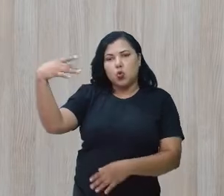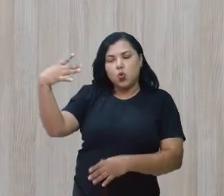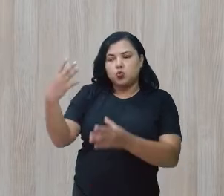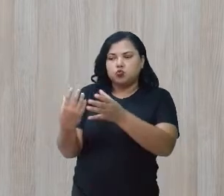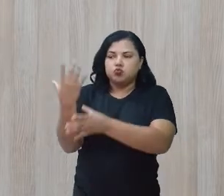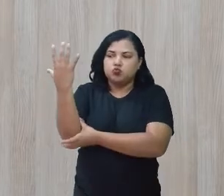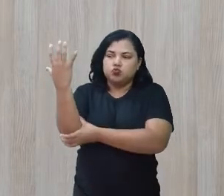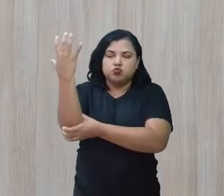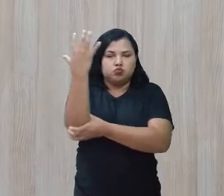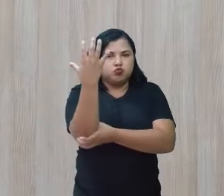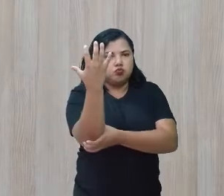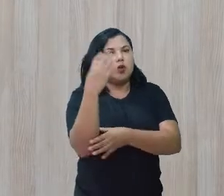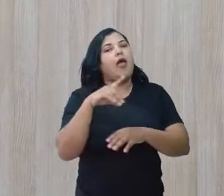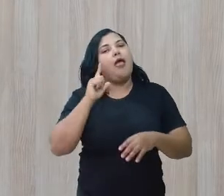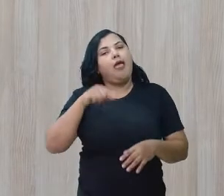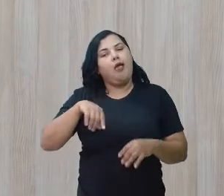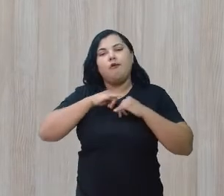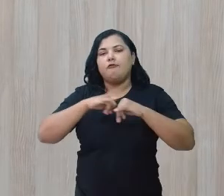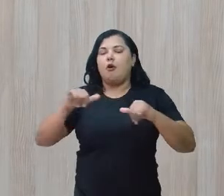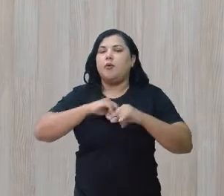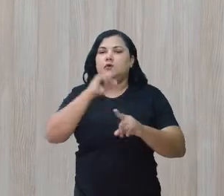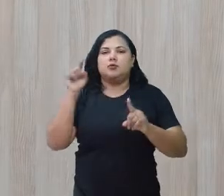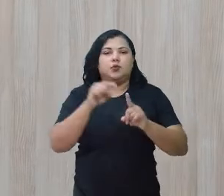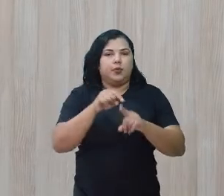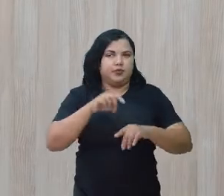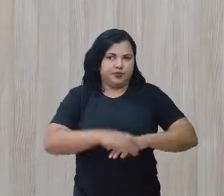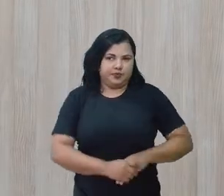objetiva sobre tudo que eu estou falando aqui.